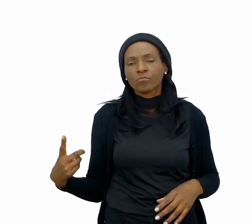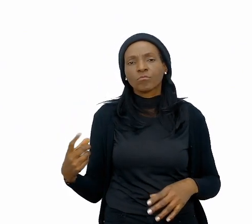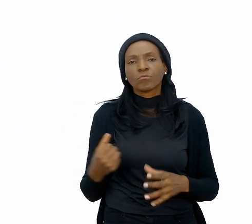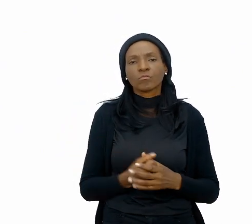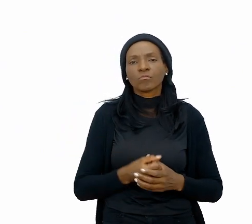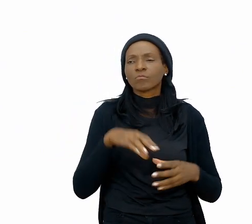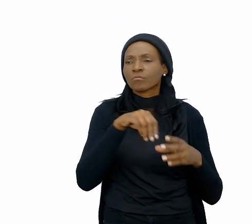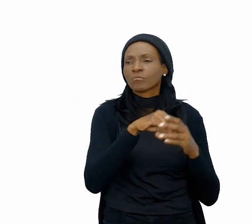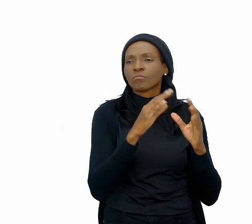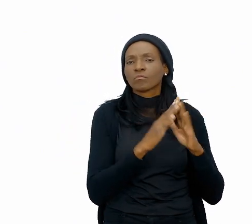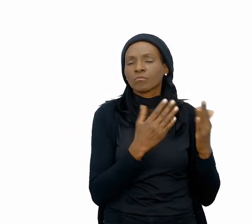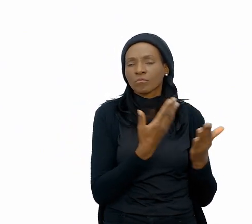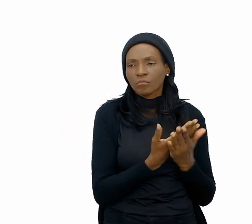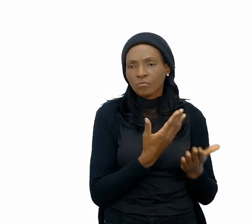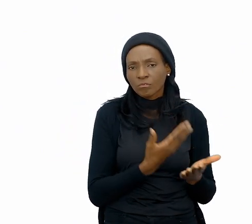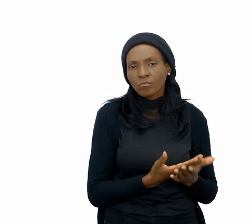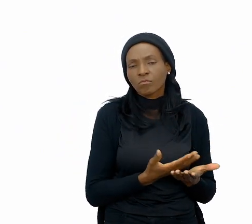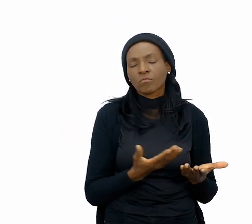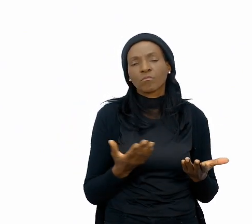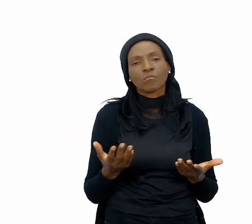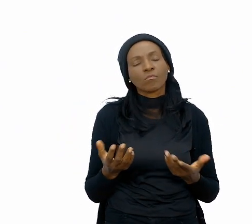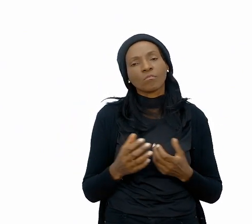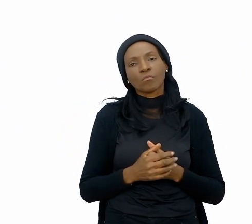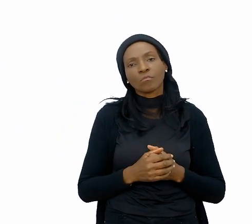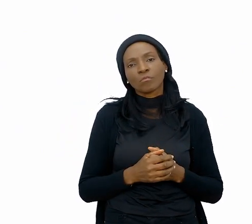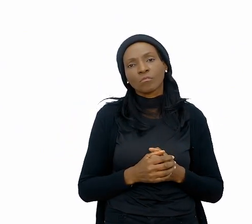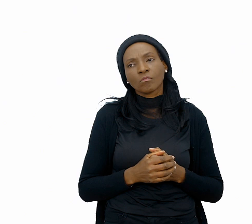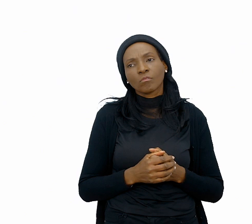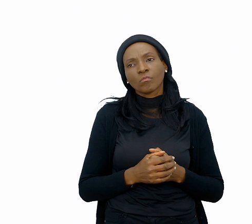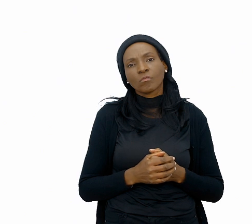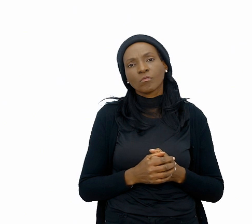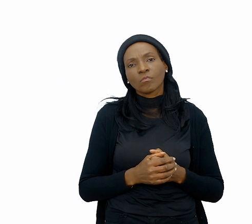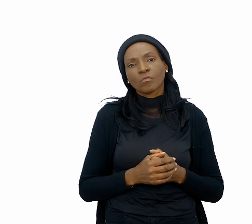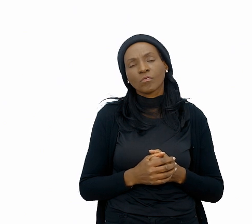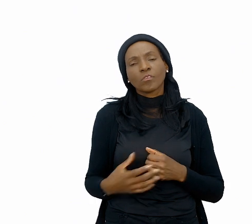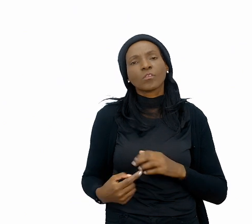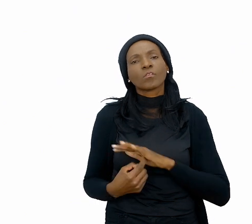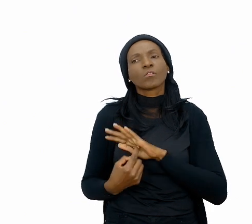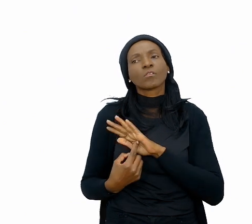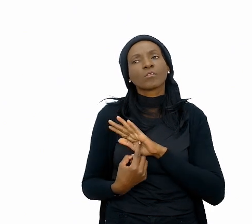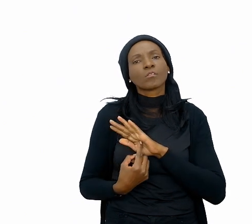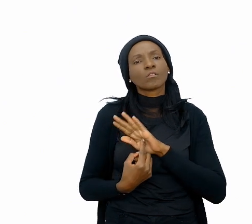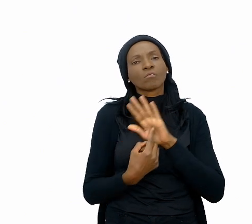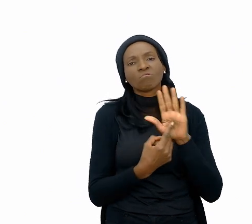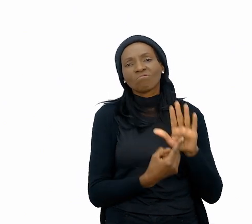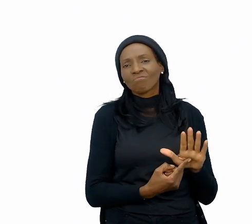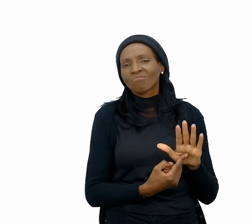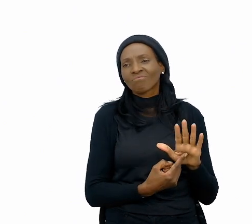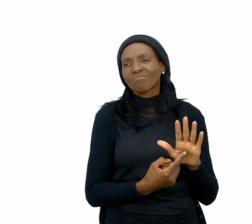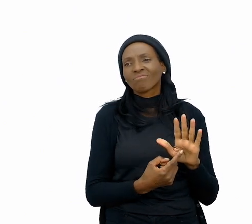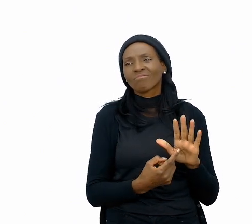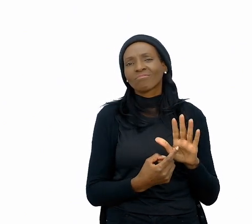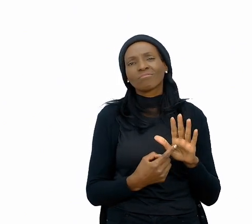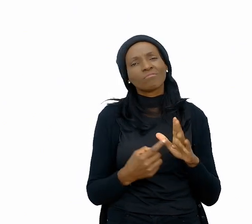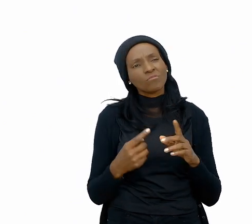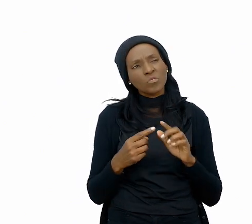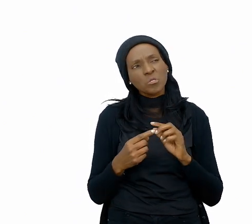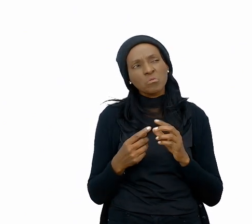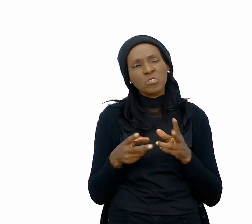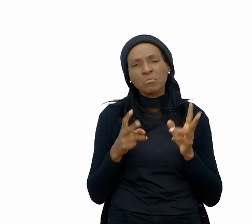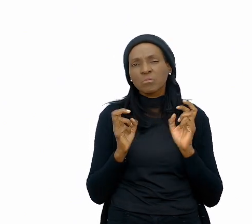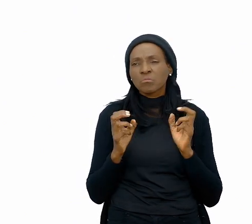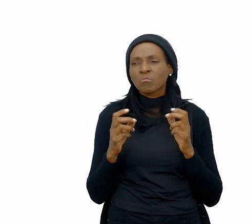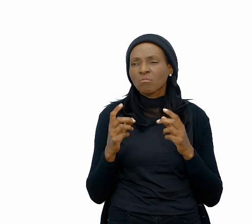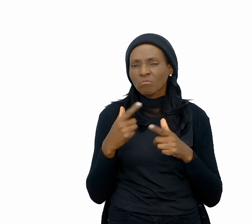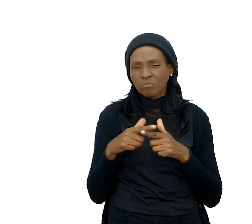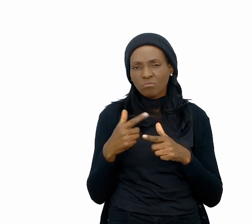na escola, né, isso é apresentado em forma de um grande desafio. Ensinar